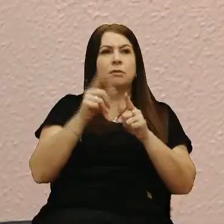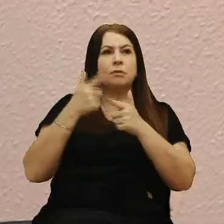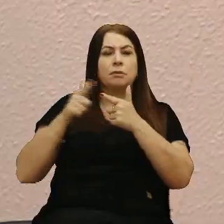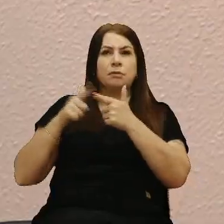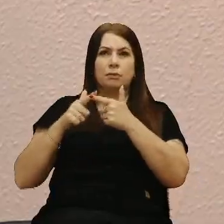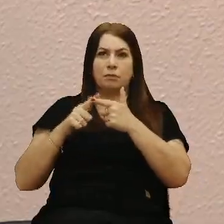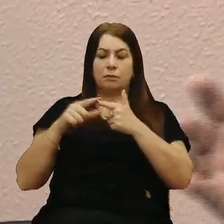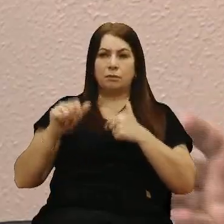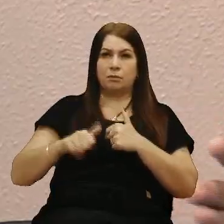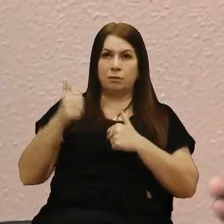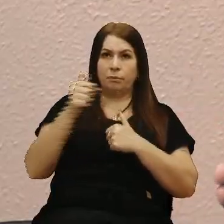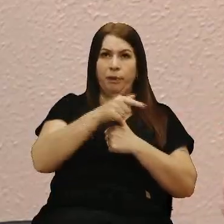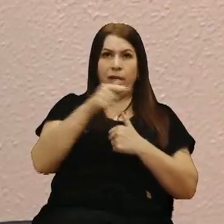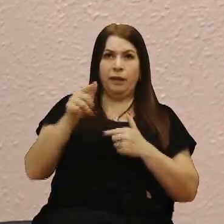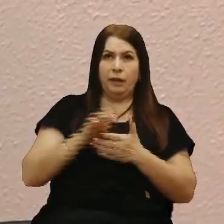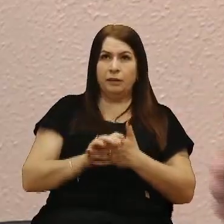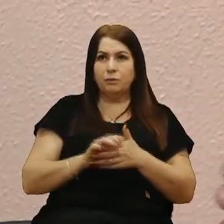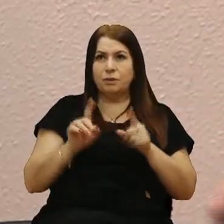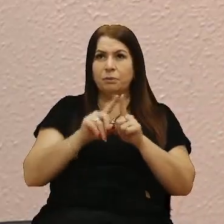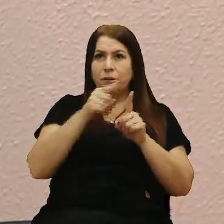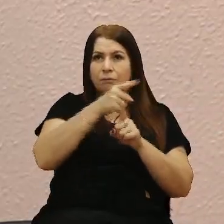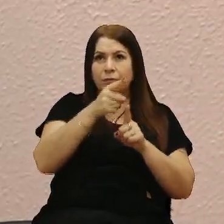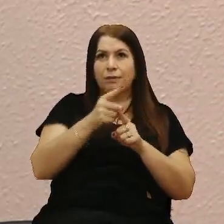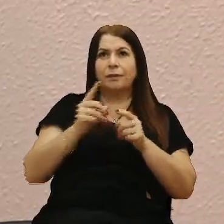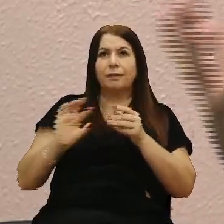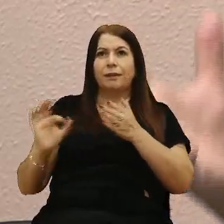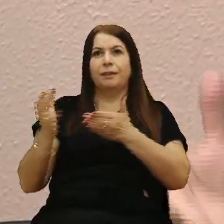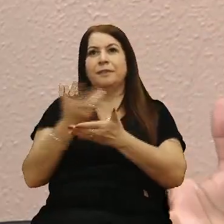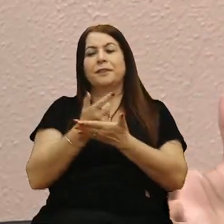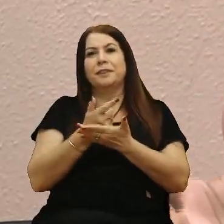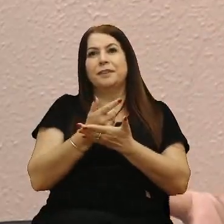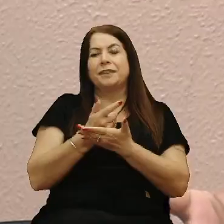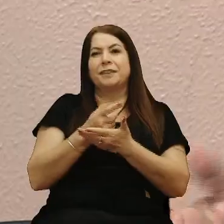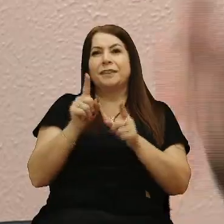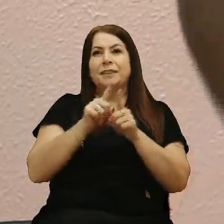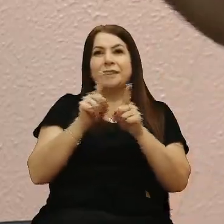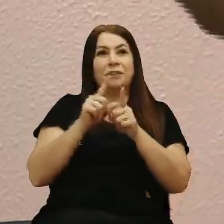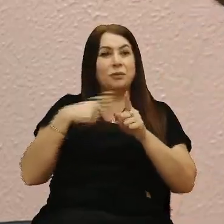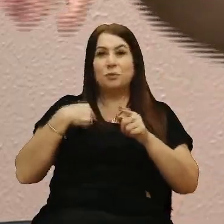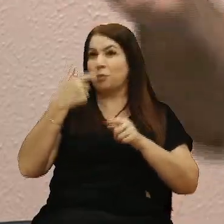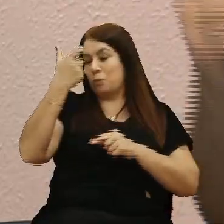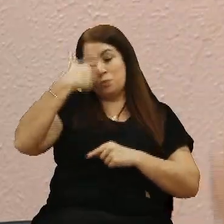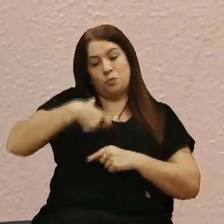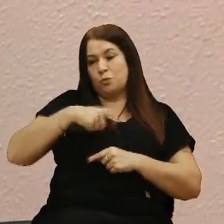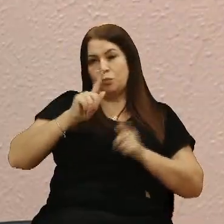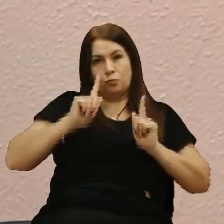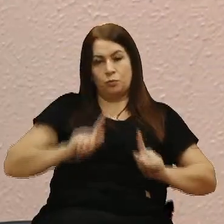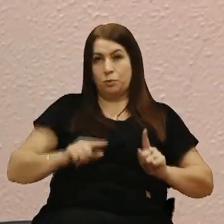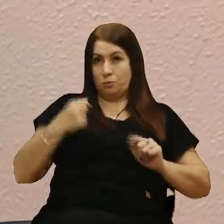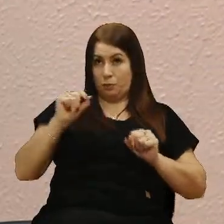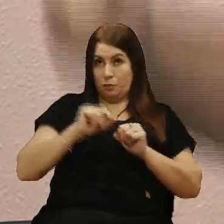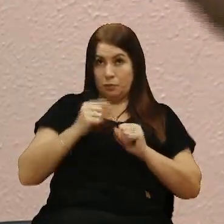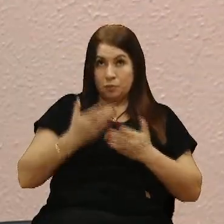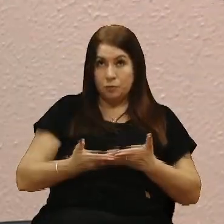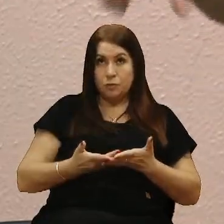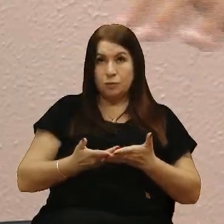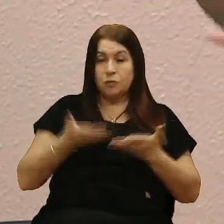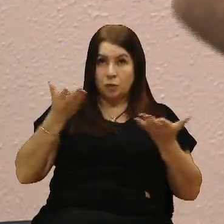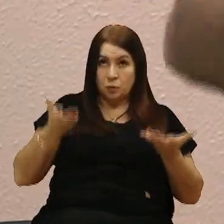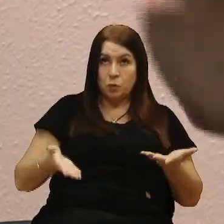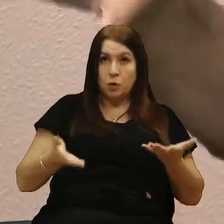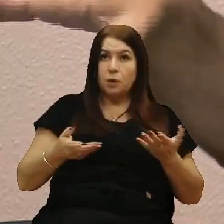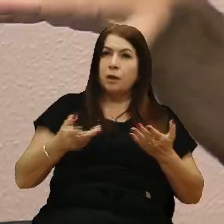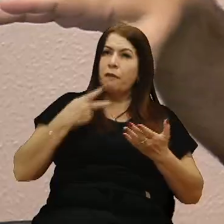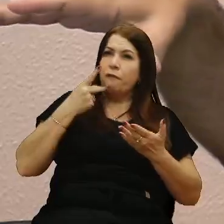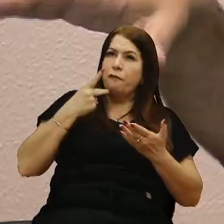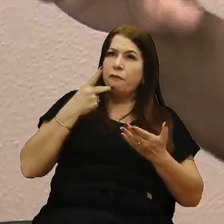melhorar. Logicamente que a companhia, eu não sou gestor, e quem é gestor precisa fazer isso. Agora, o